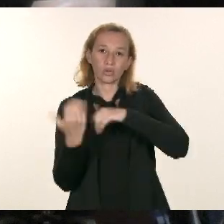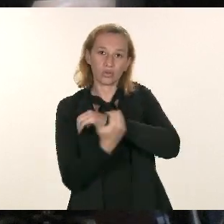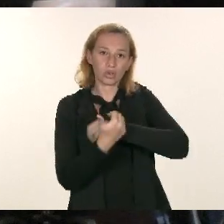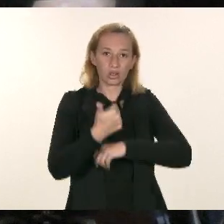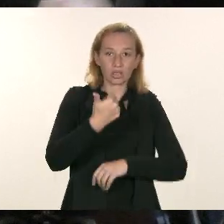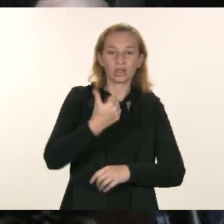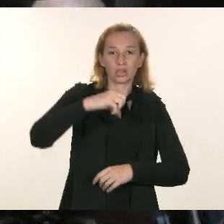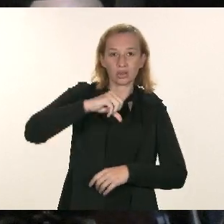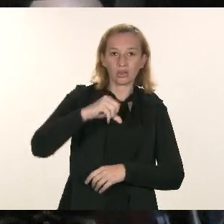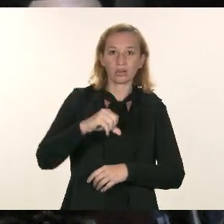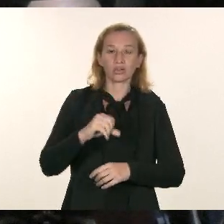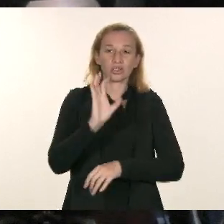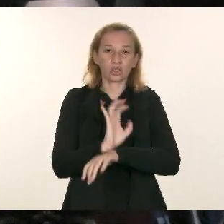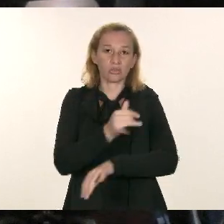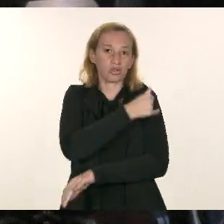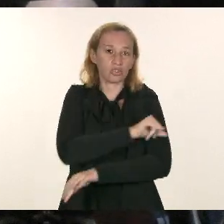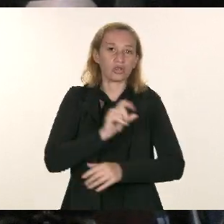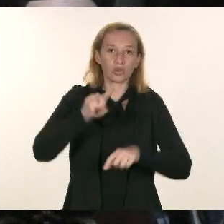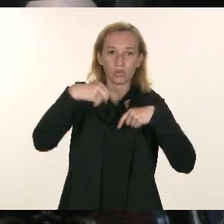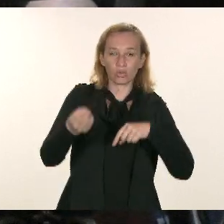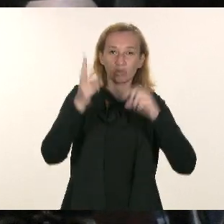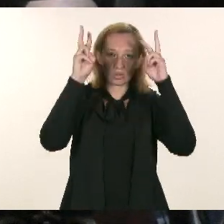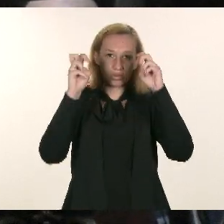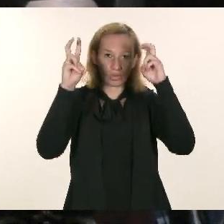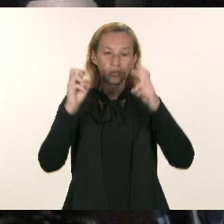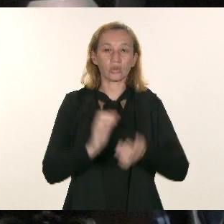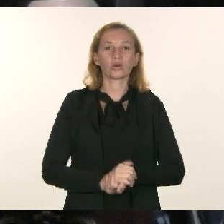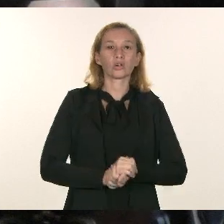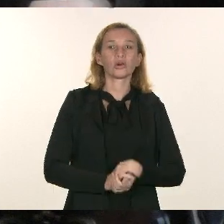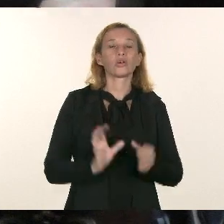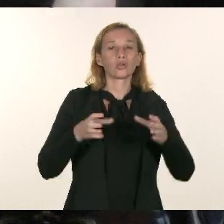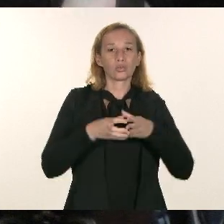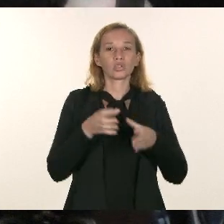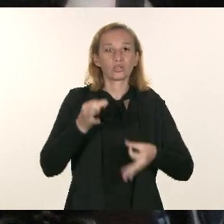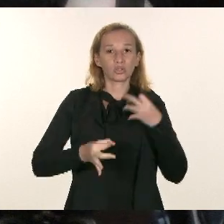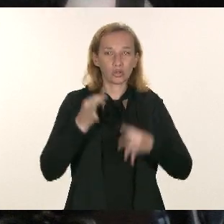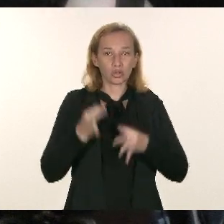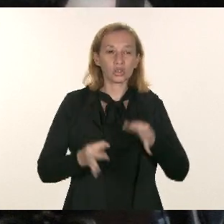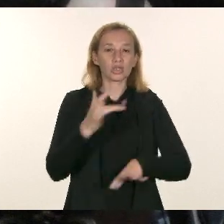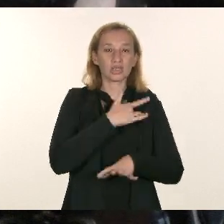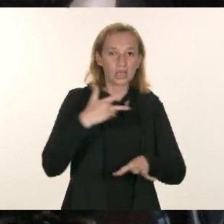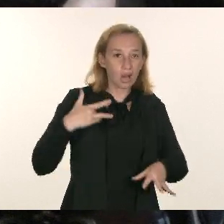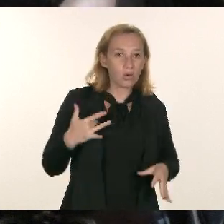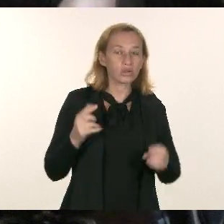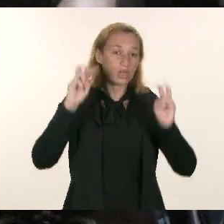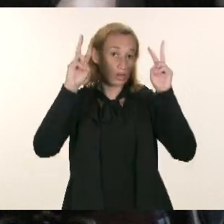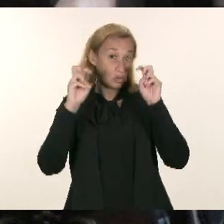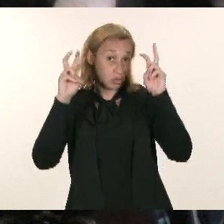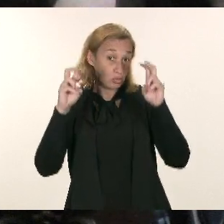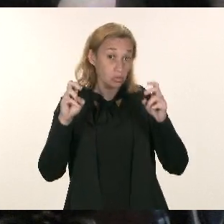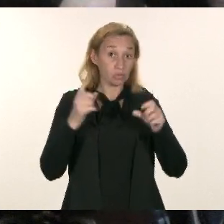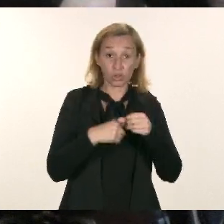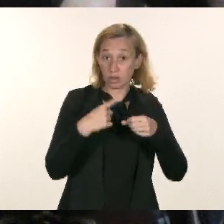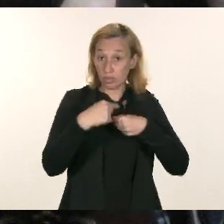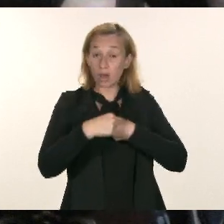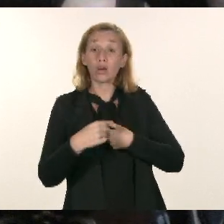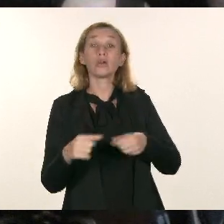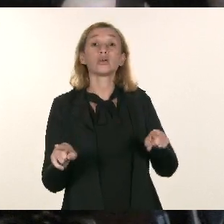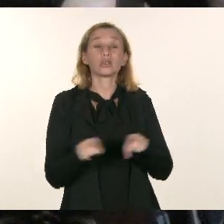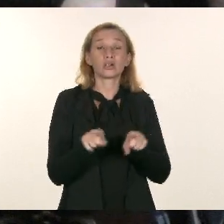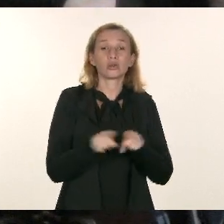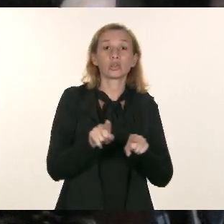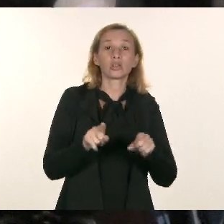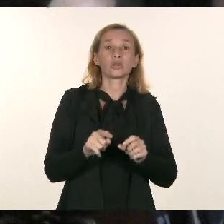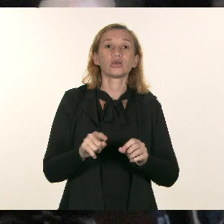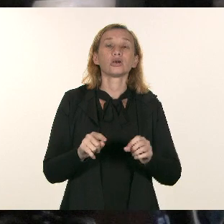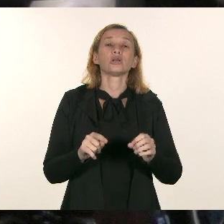Estado do Rio de Janeiro e da outras providências, pendente de pareceres das Comissões de Constituição e Justiça, de Saúde e Assuntos Municipal e